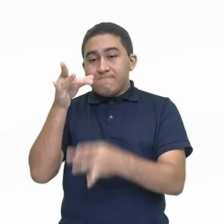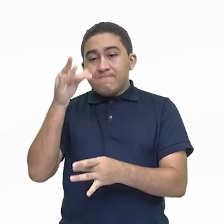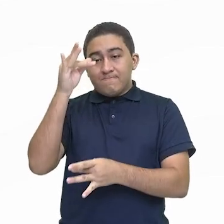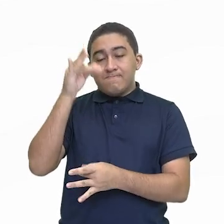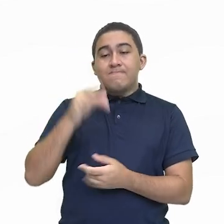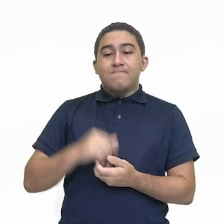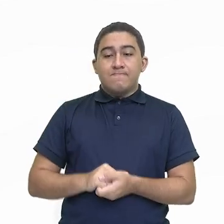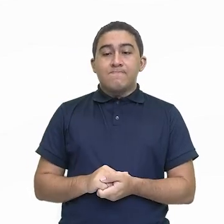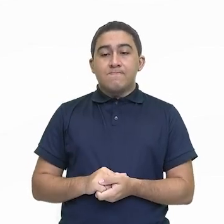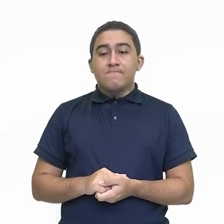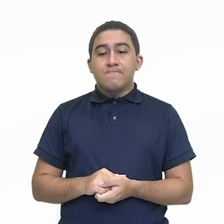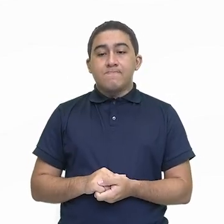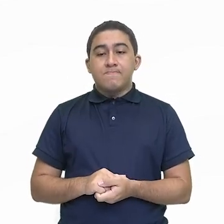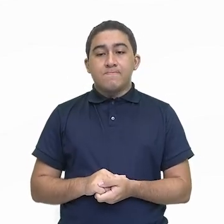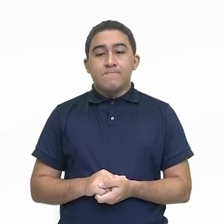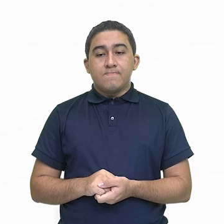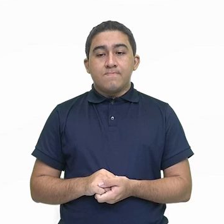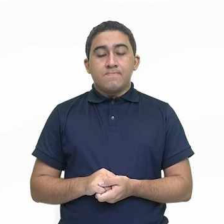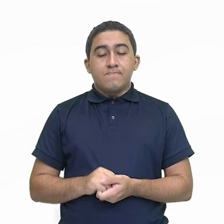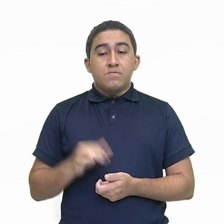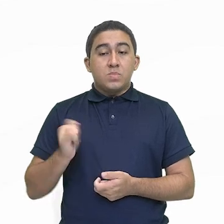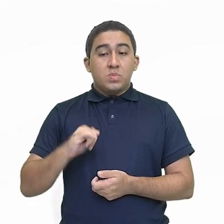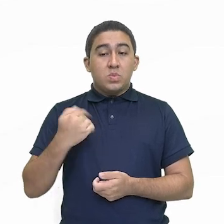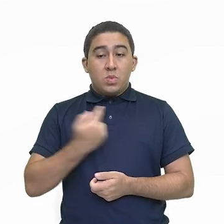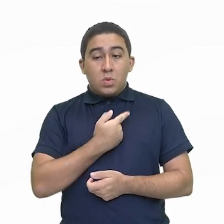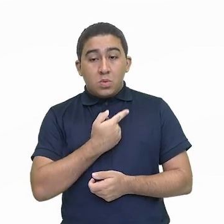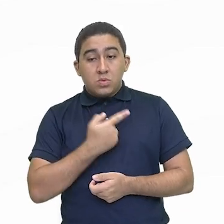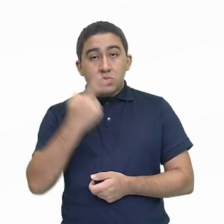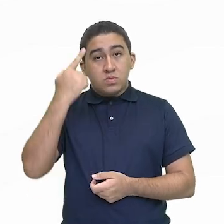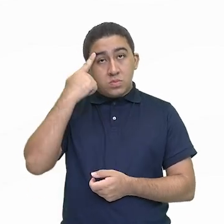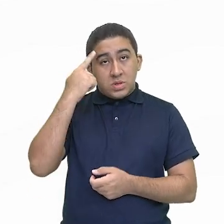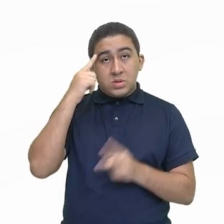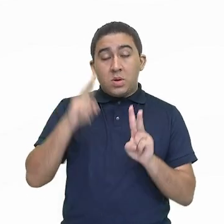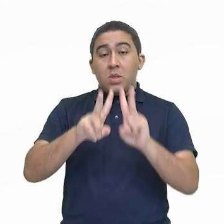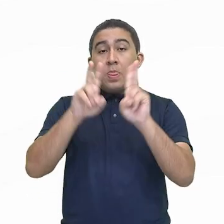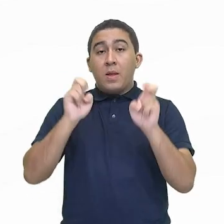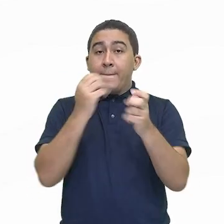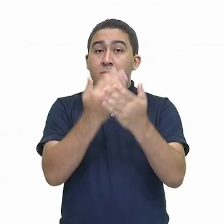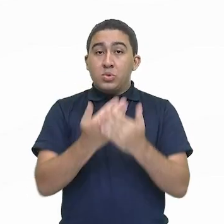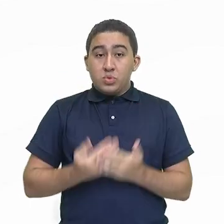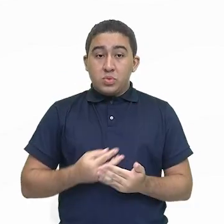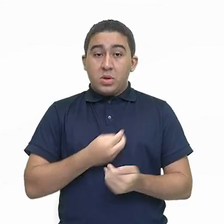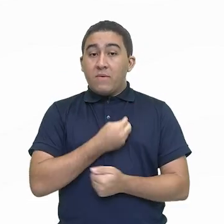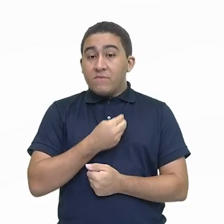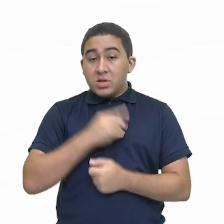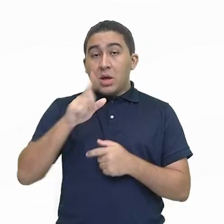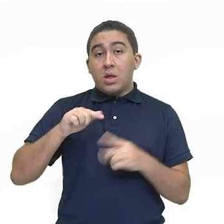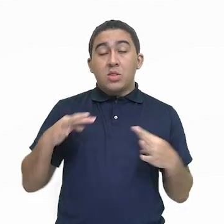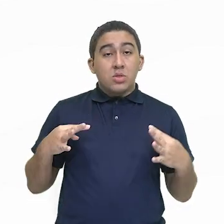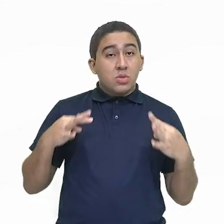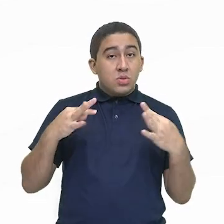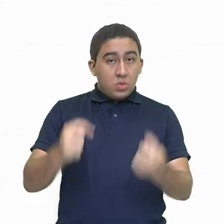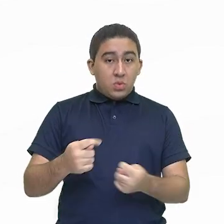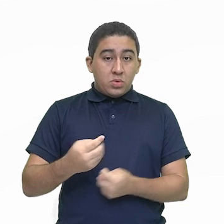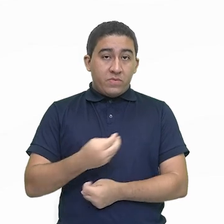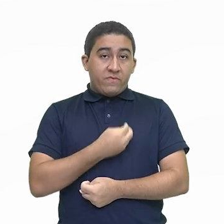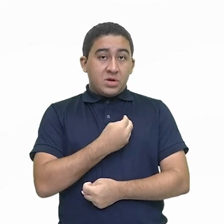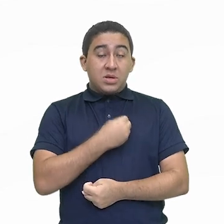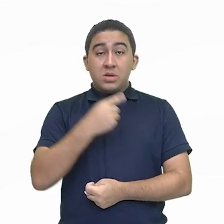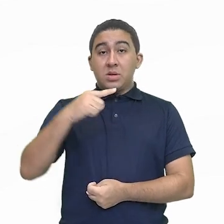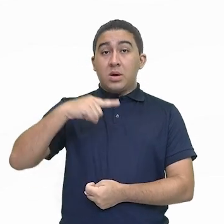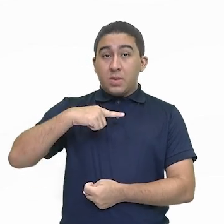Então, quando nós falamos deste estudo da vida, nós estamos falando de todos os seres